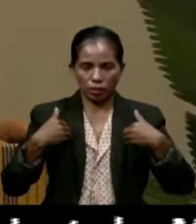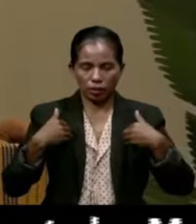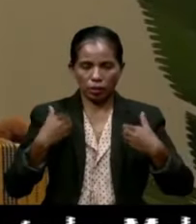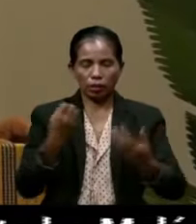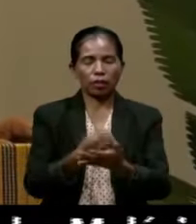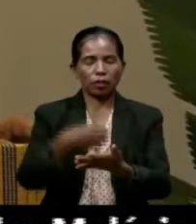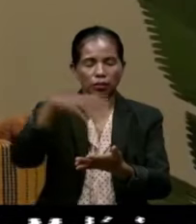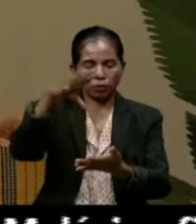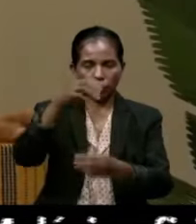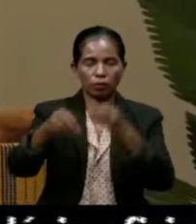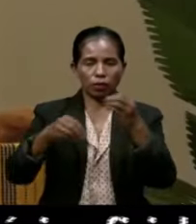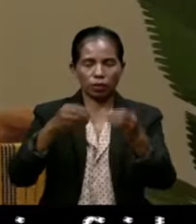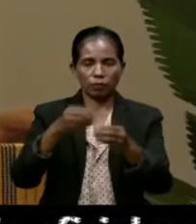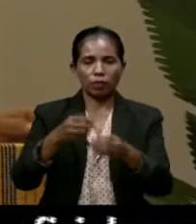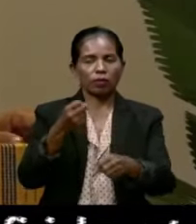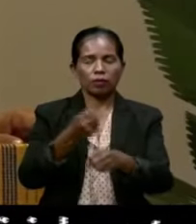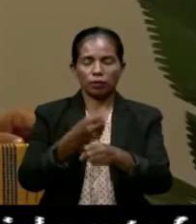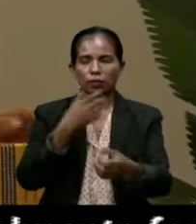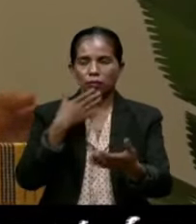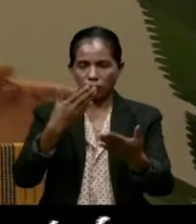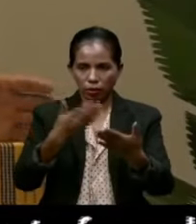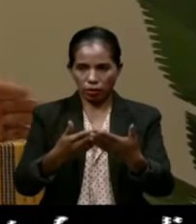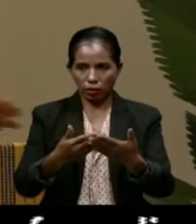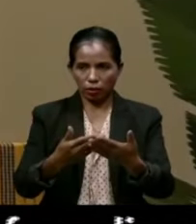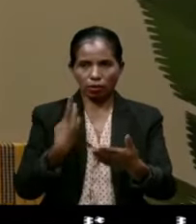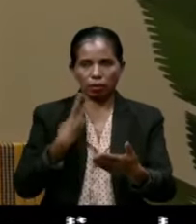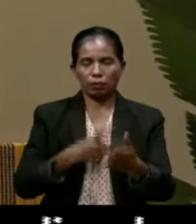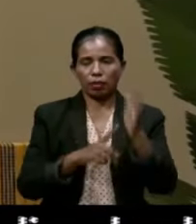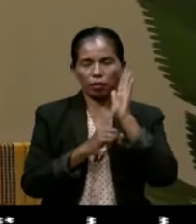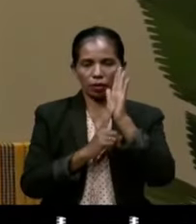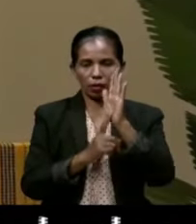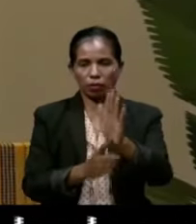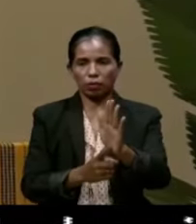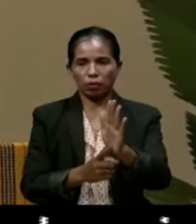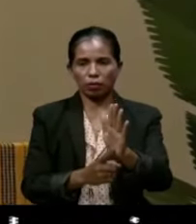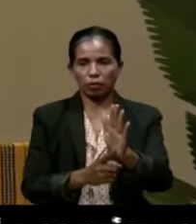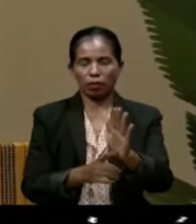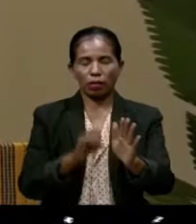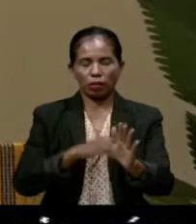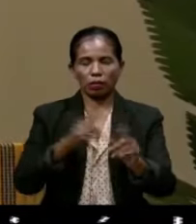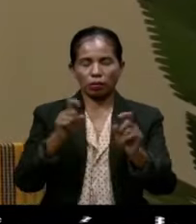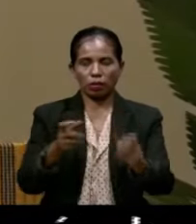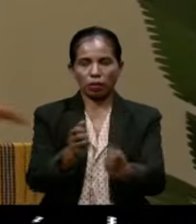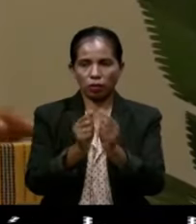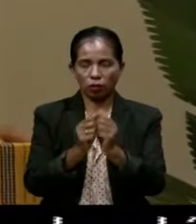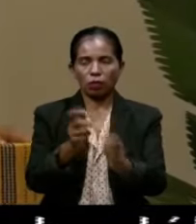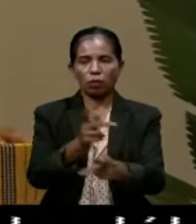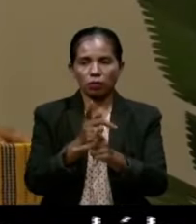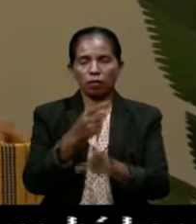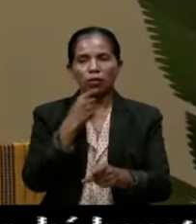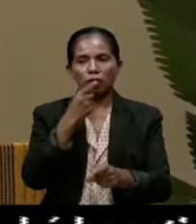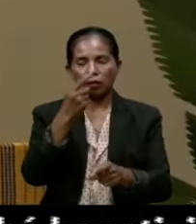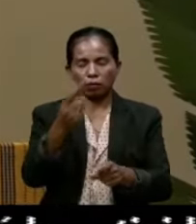petrolu. Mas se me atende kata indicação, temos atenção ao cuidado, a tutemita,